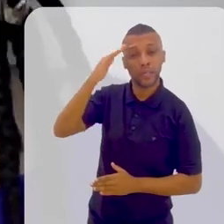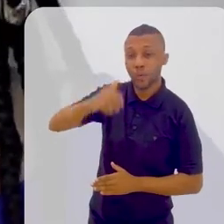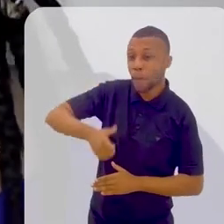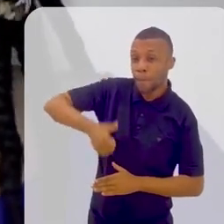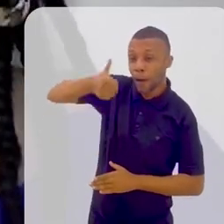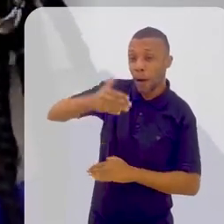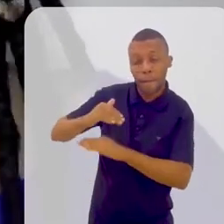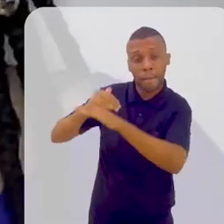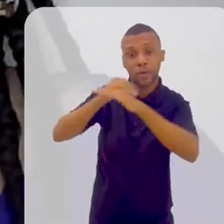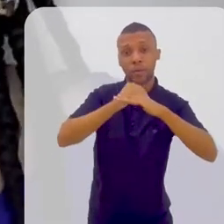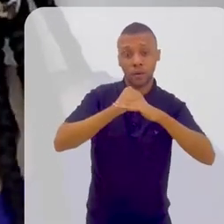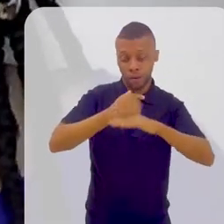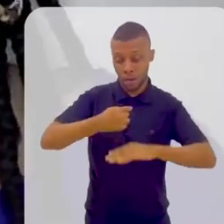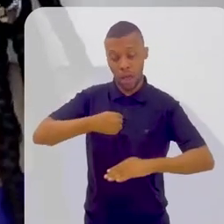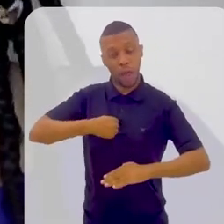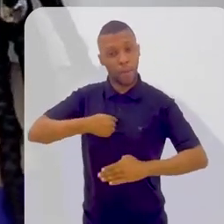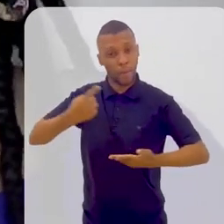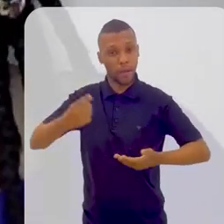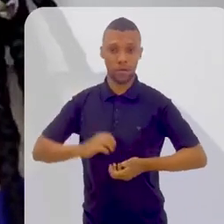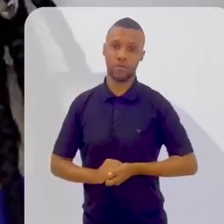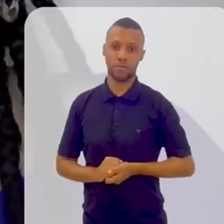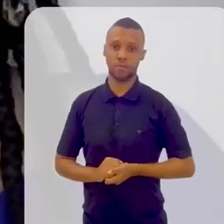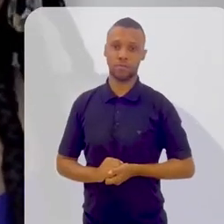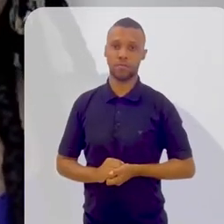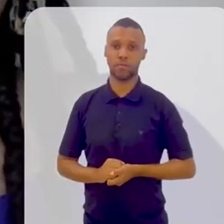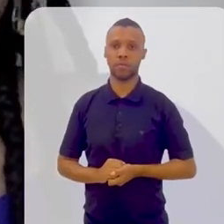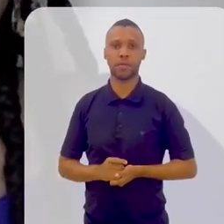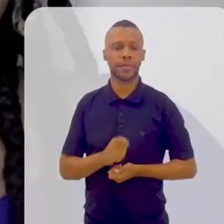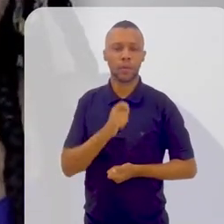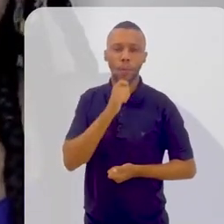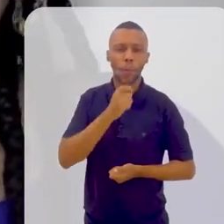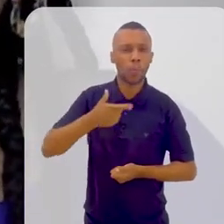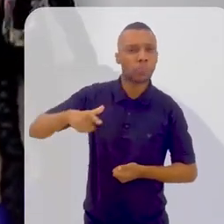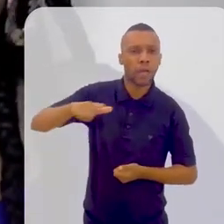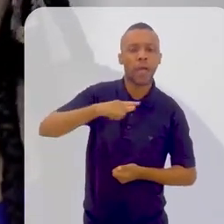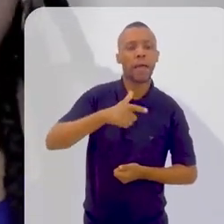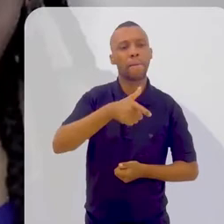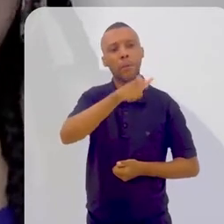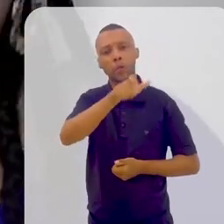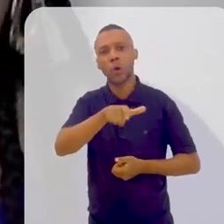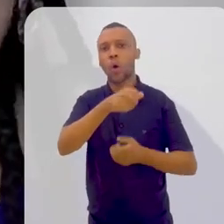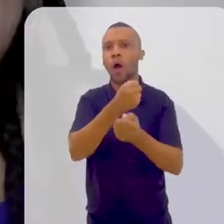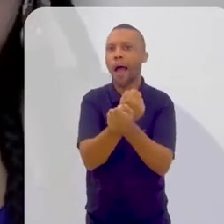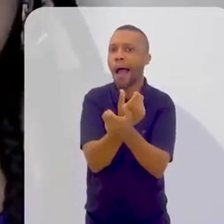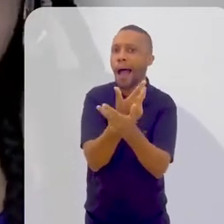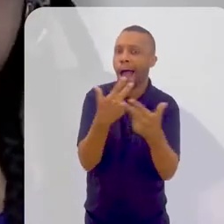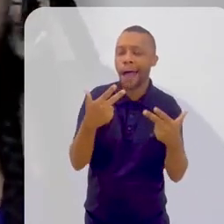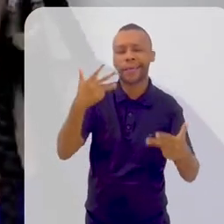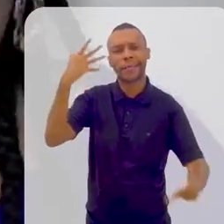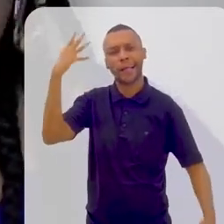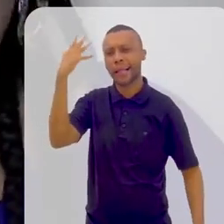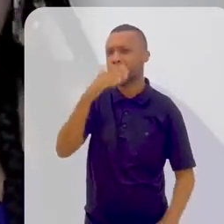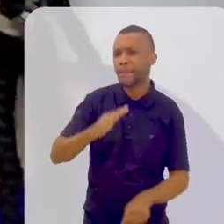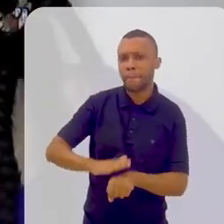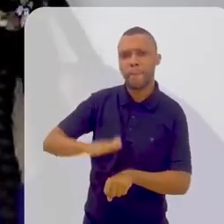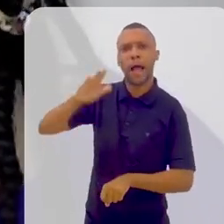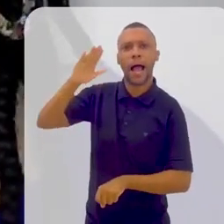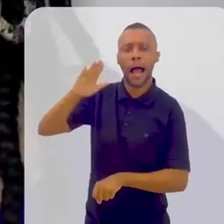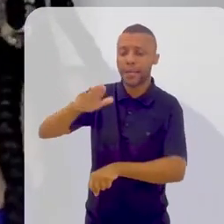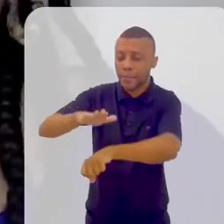melhor padrão é o meu. Que não tem gente, raça mais linda,